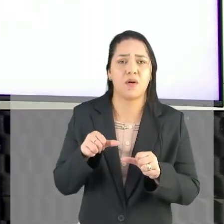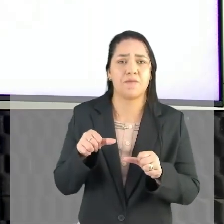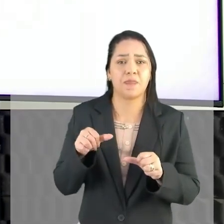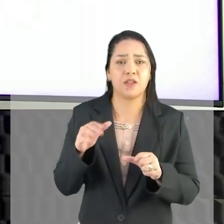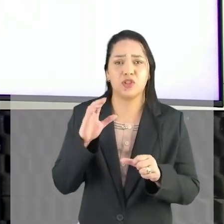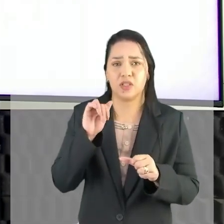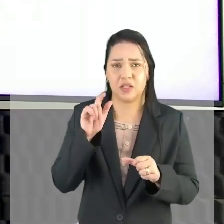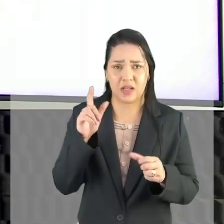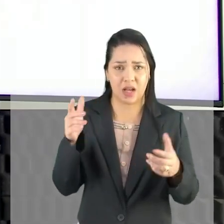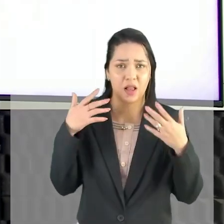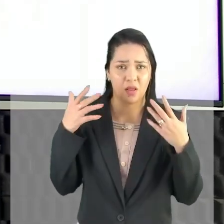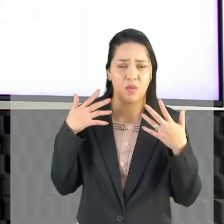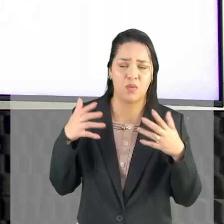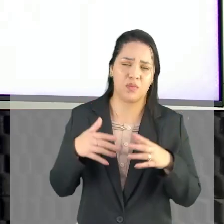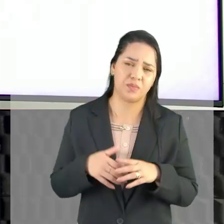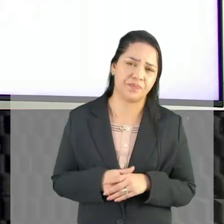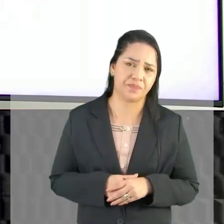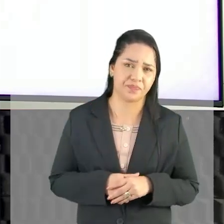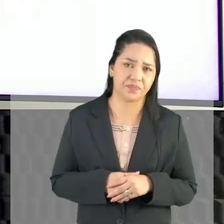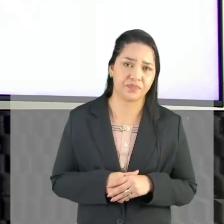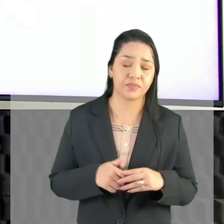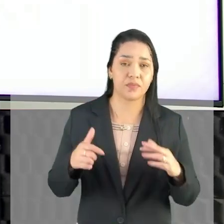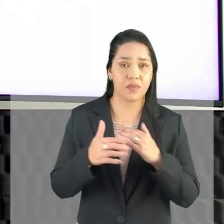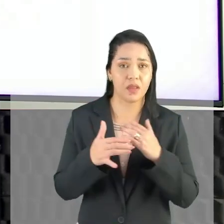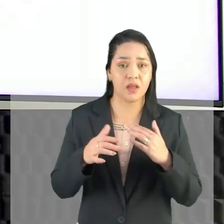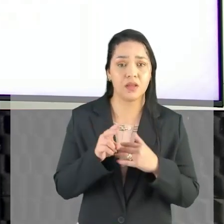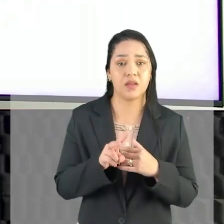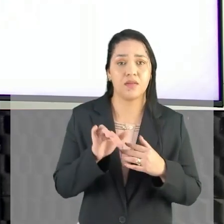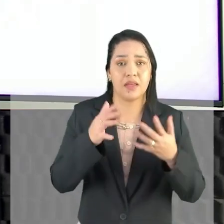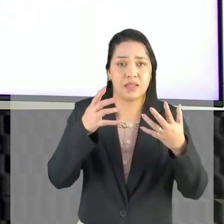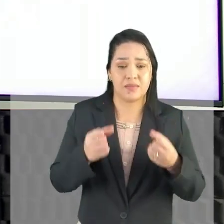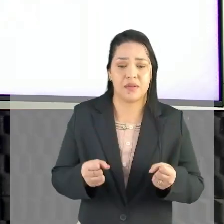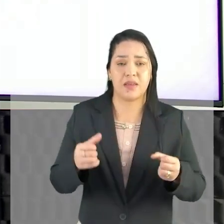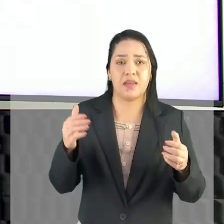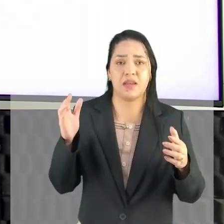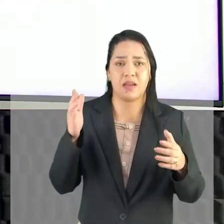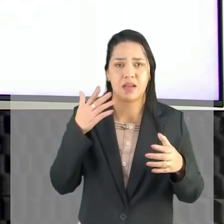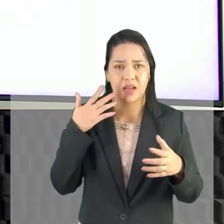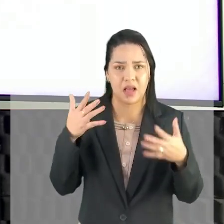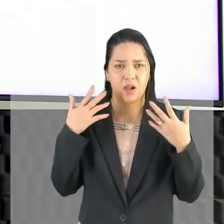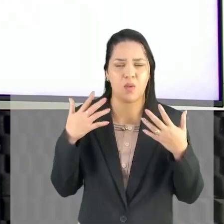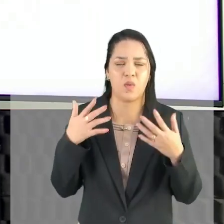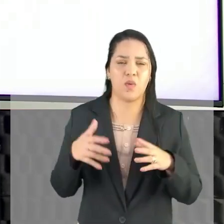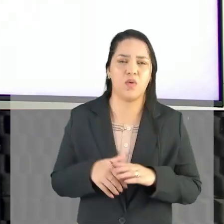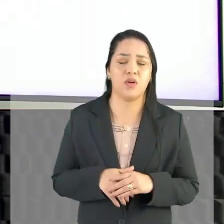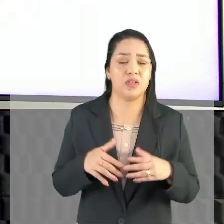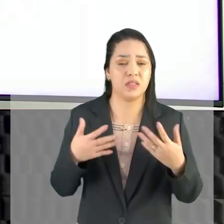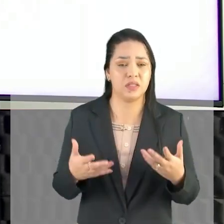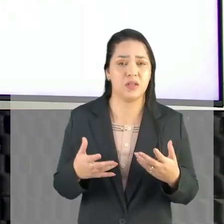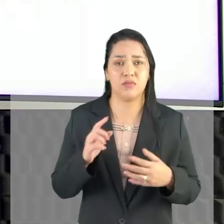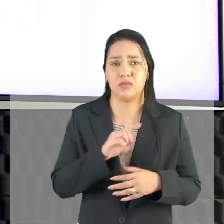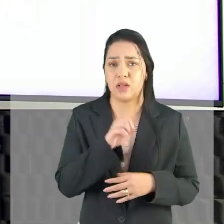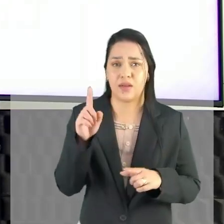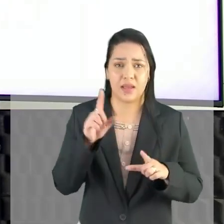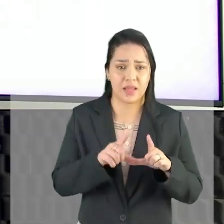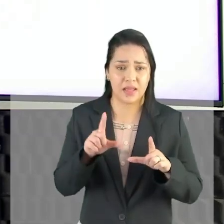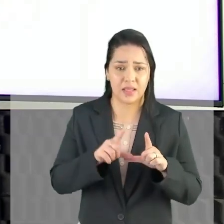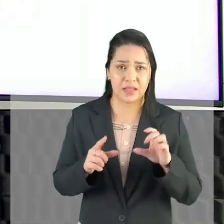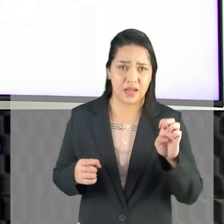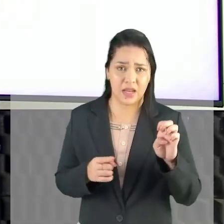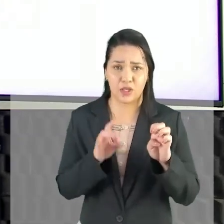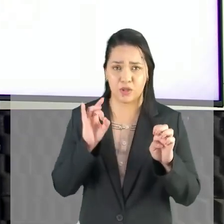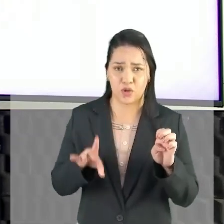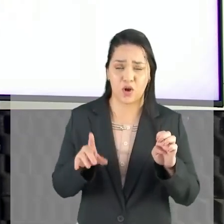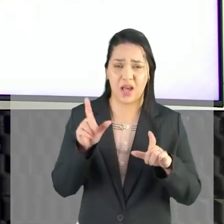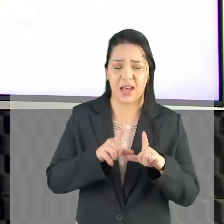calor com o ar ao seu redor. A cidade vai receber calor dessas máquinas. Então, não é a letra E,